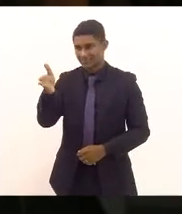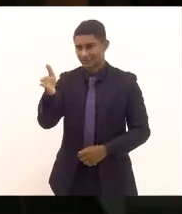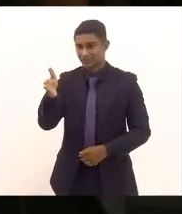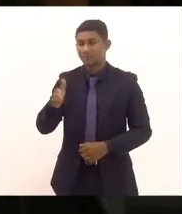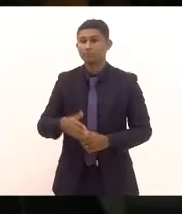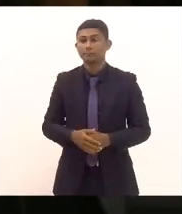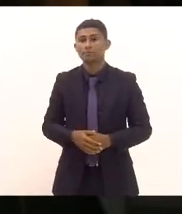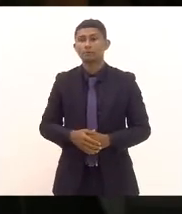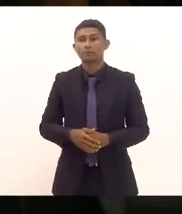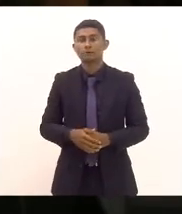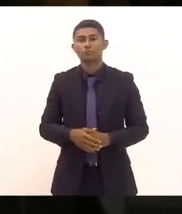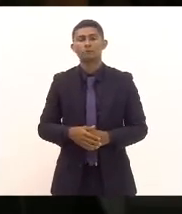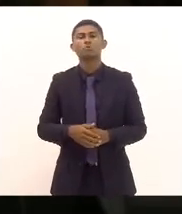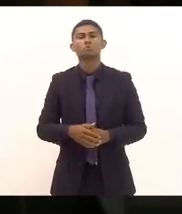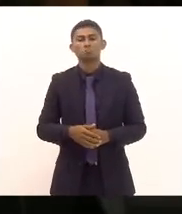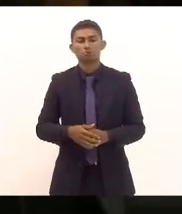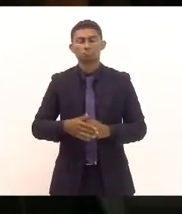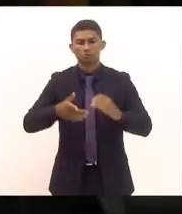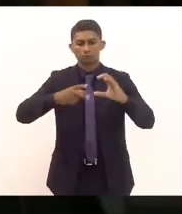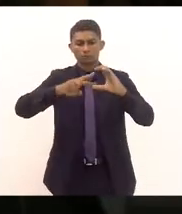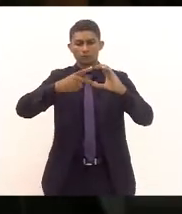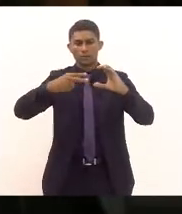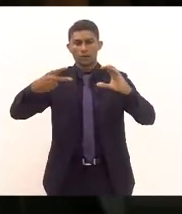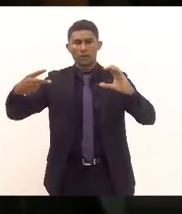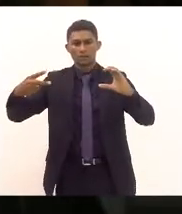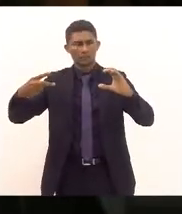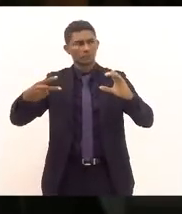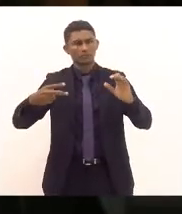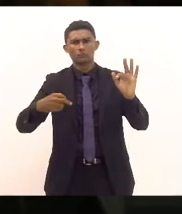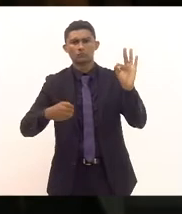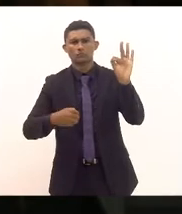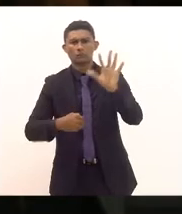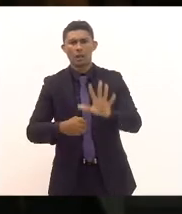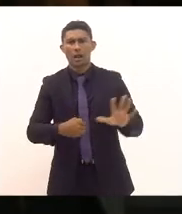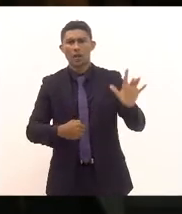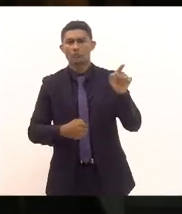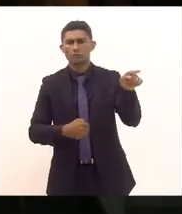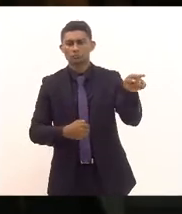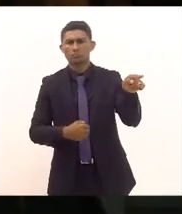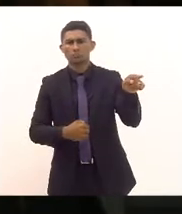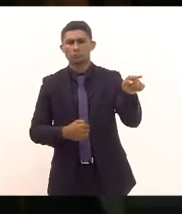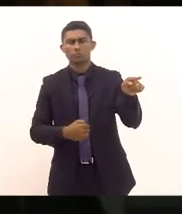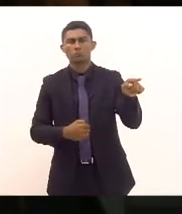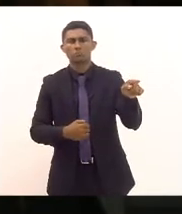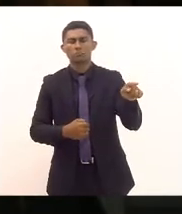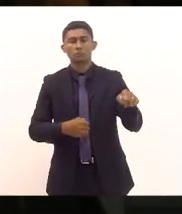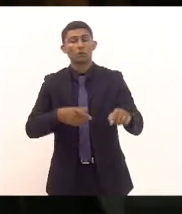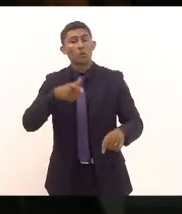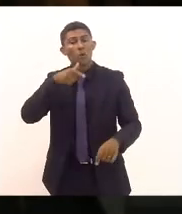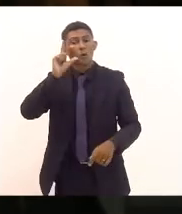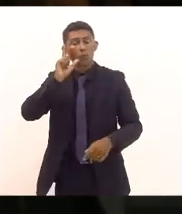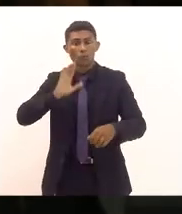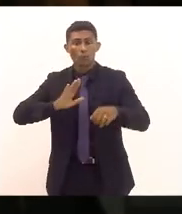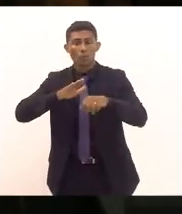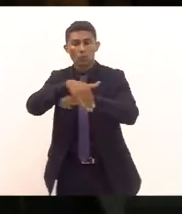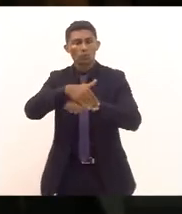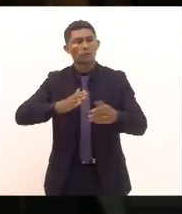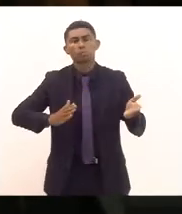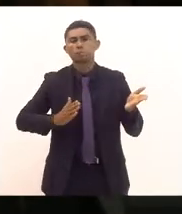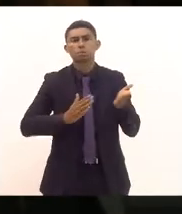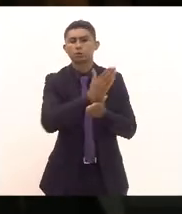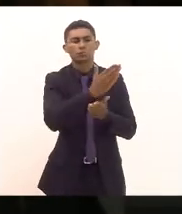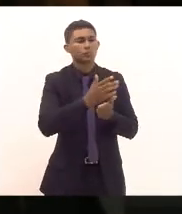e a Câmara Federal e aprovou na noite de ontem